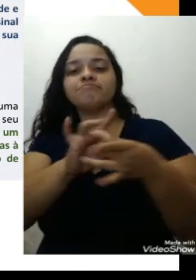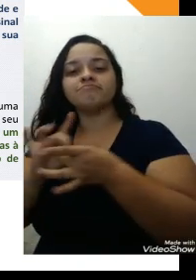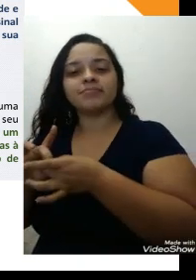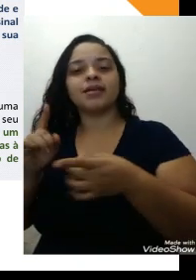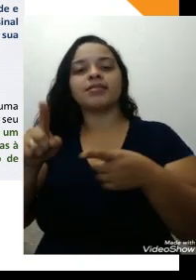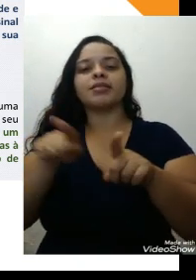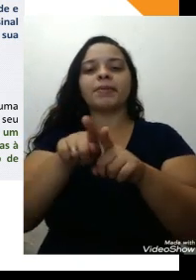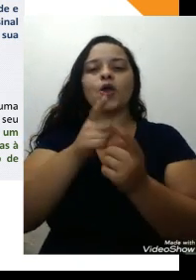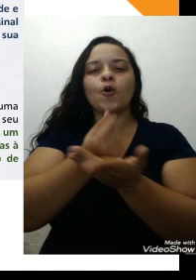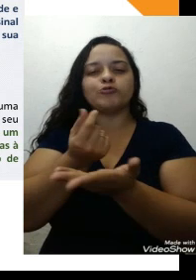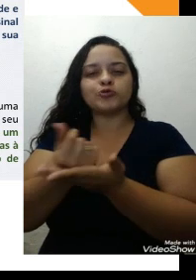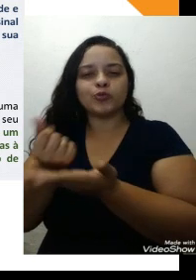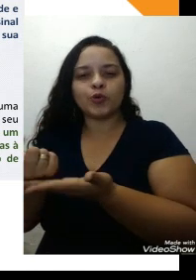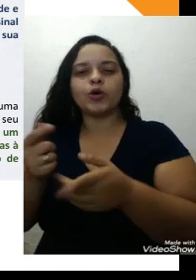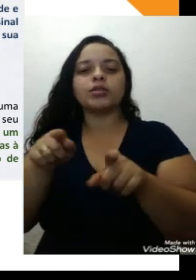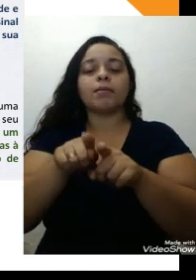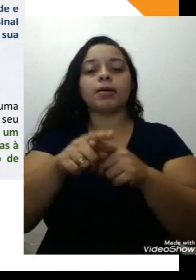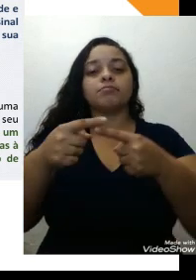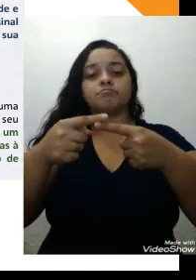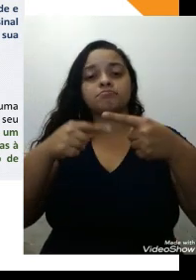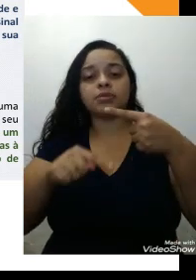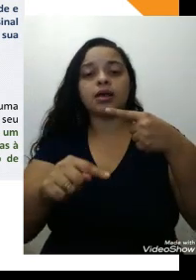à sociedade de consumo, e no